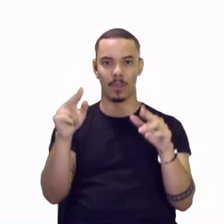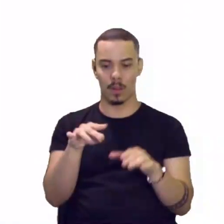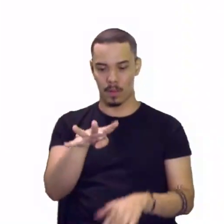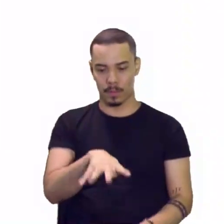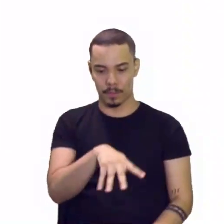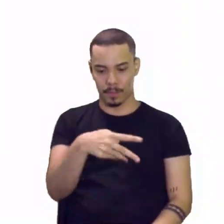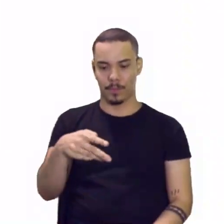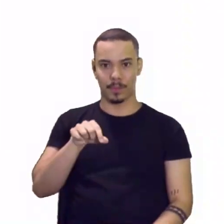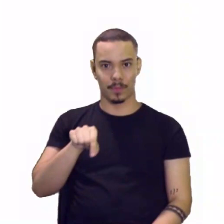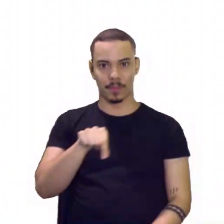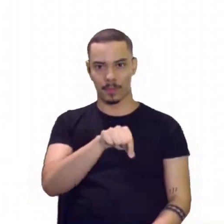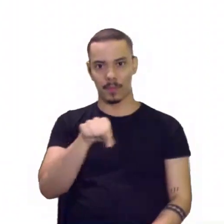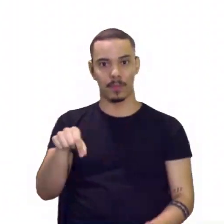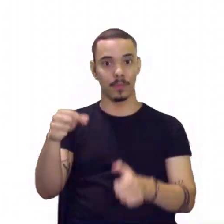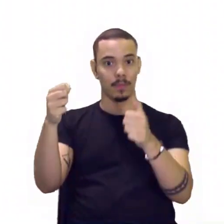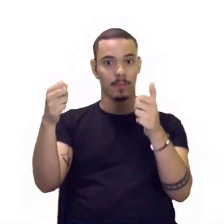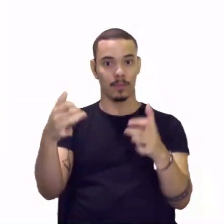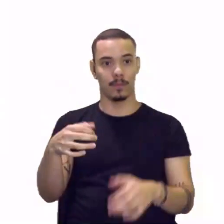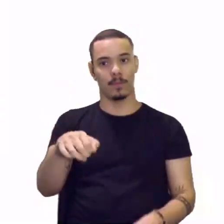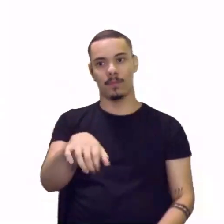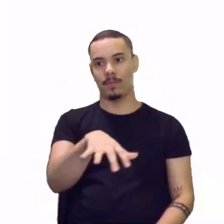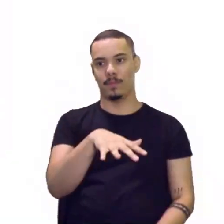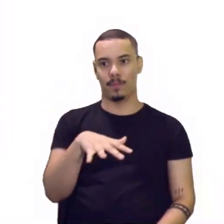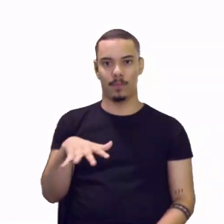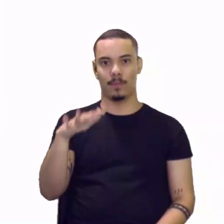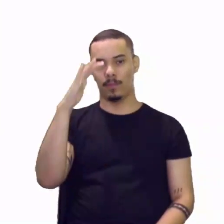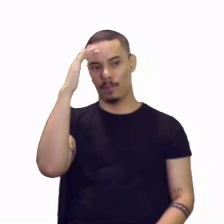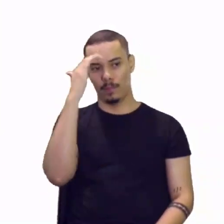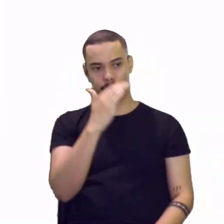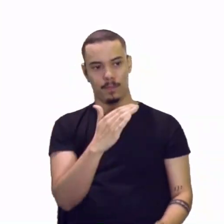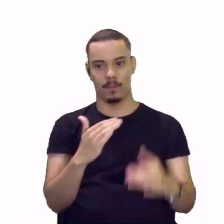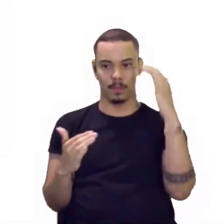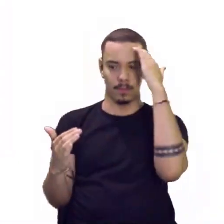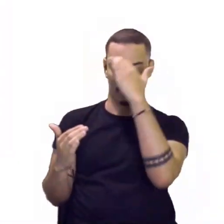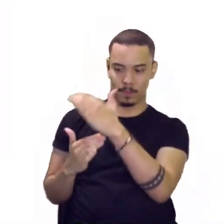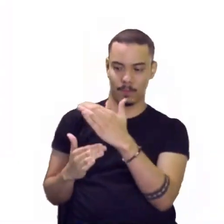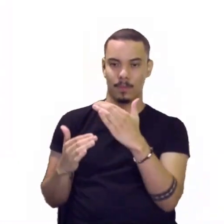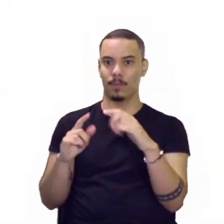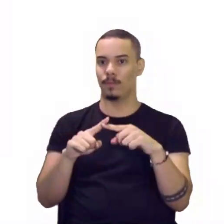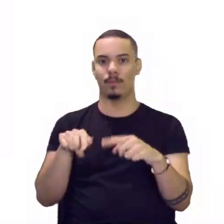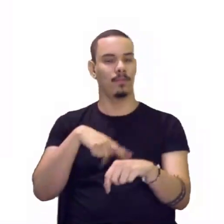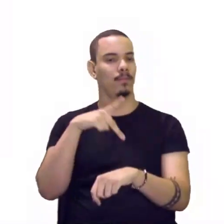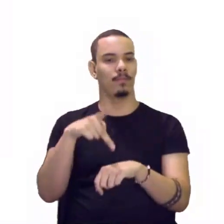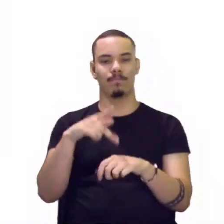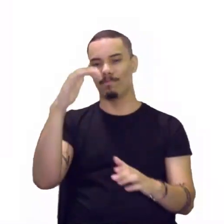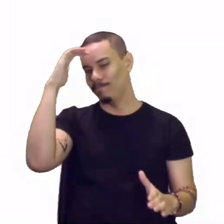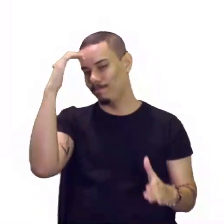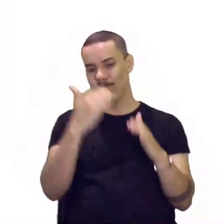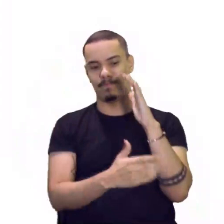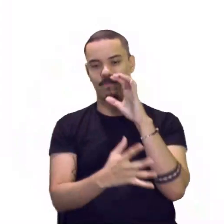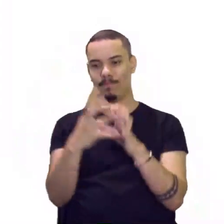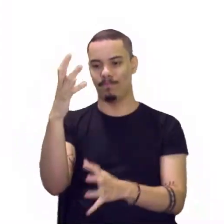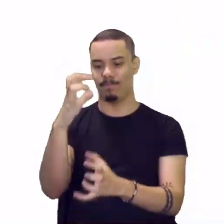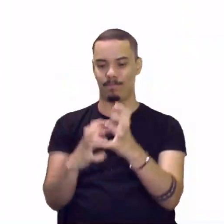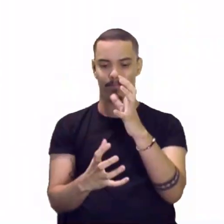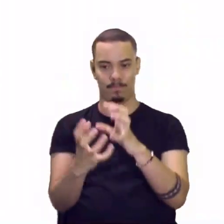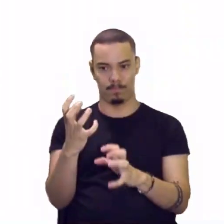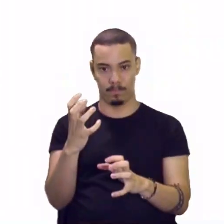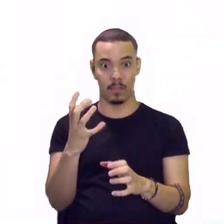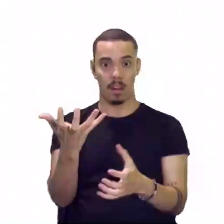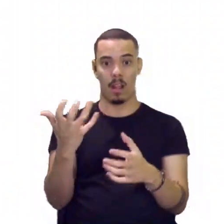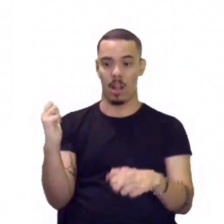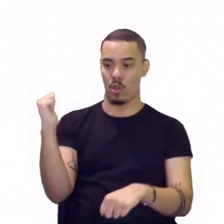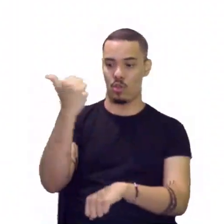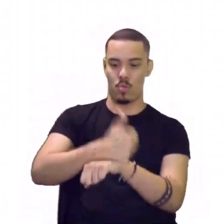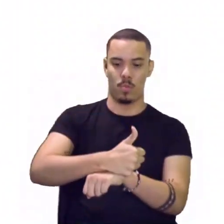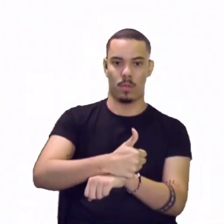é esse jogo de espaço geográfico que os países querem ter o domínio, seja ela